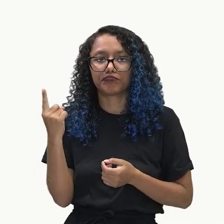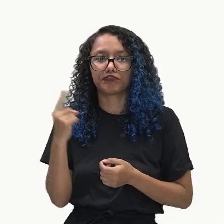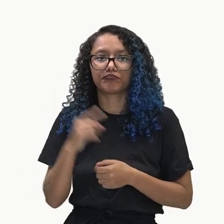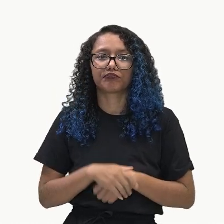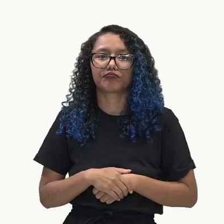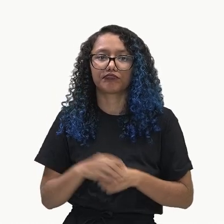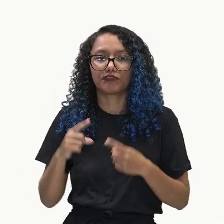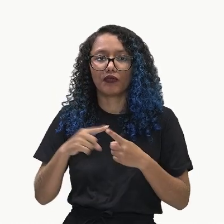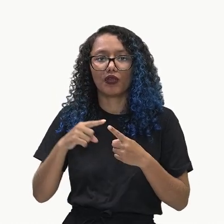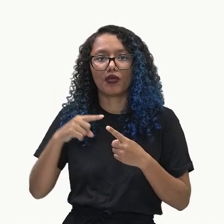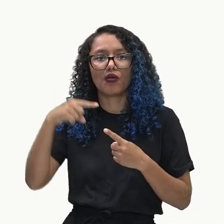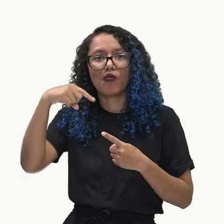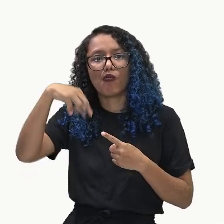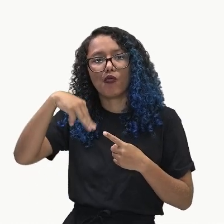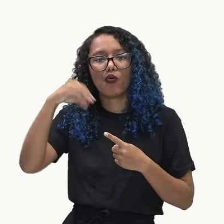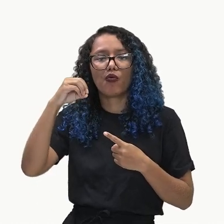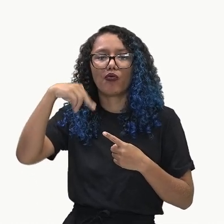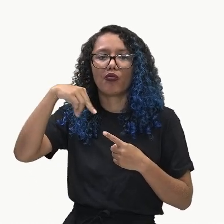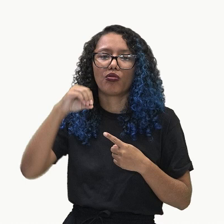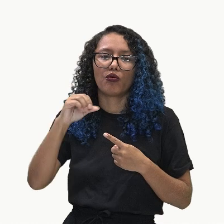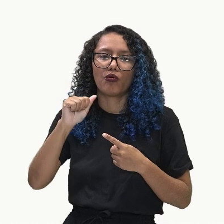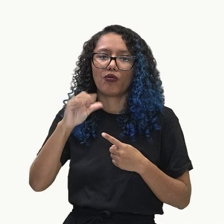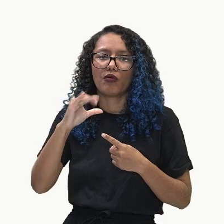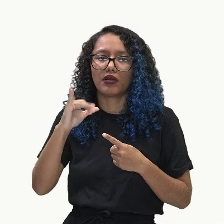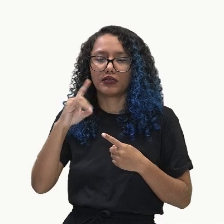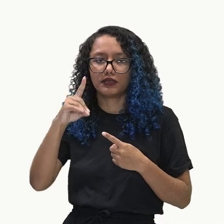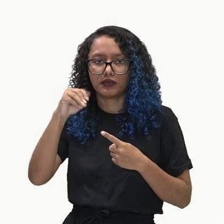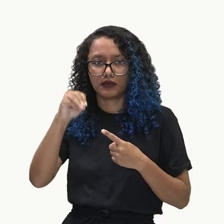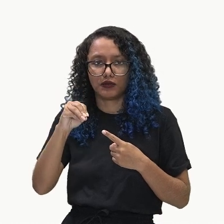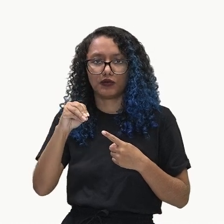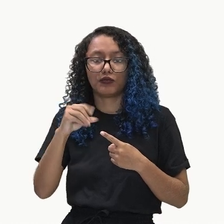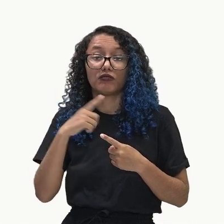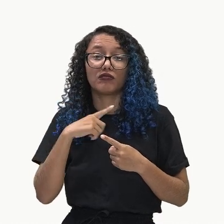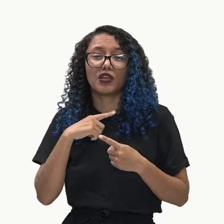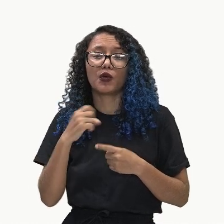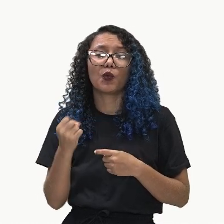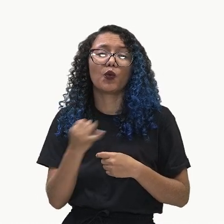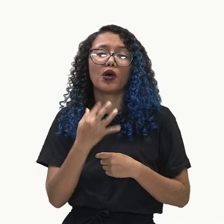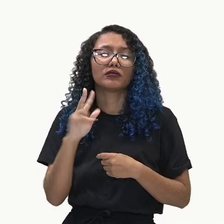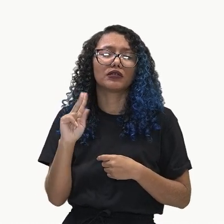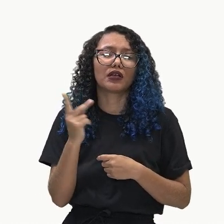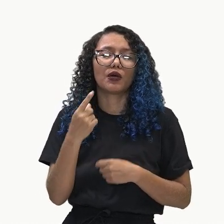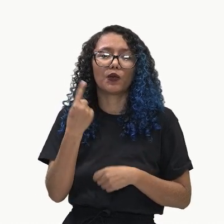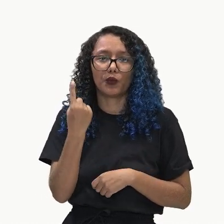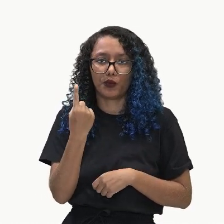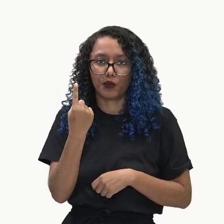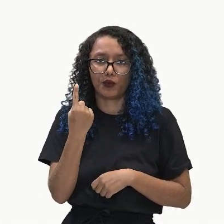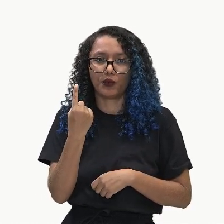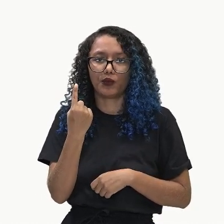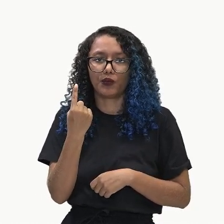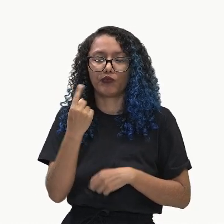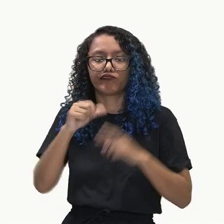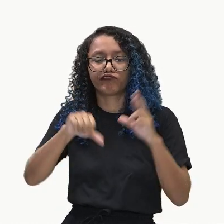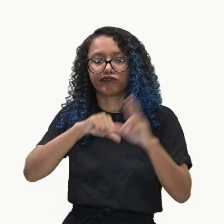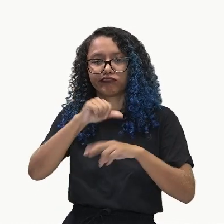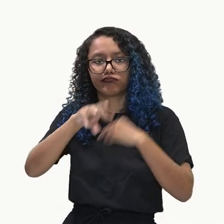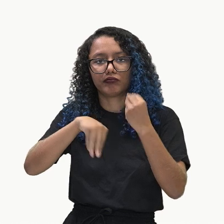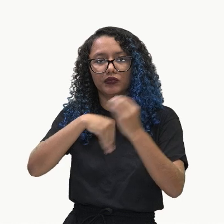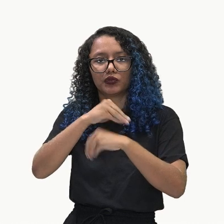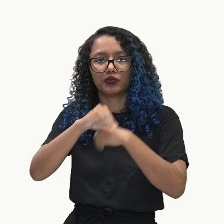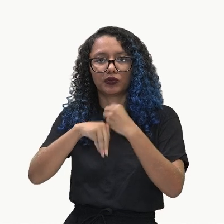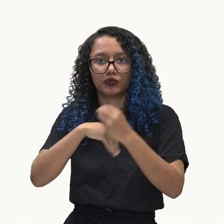onde nós teremos apenas um hidrogênio reagindo na